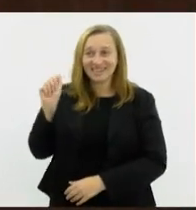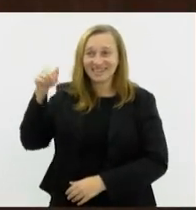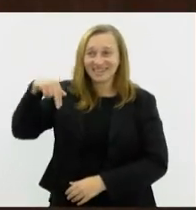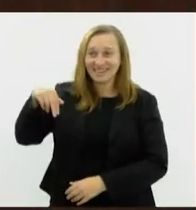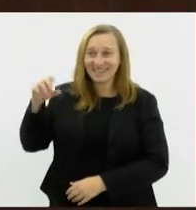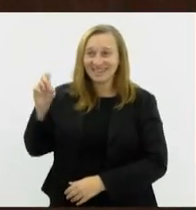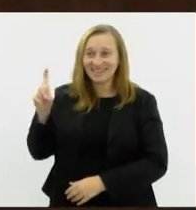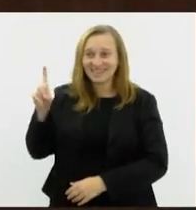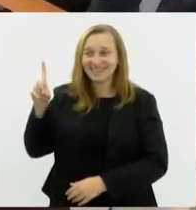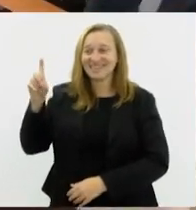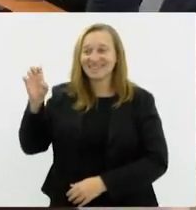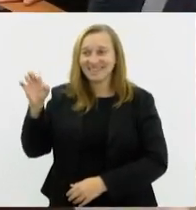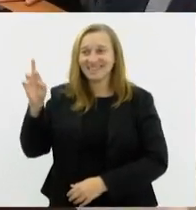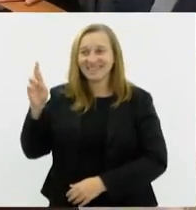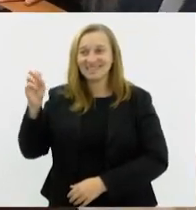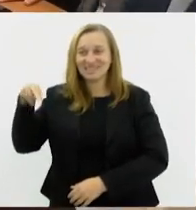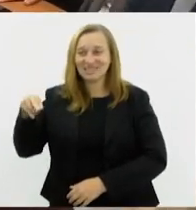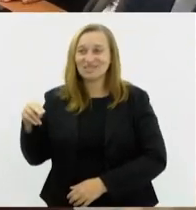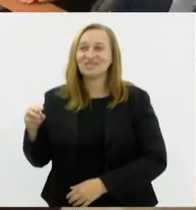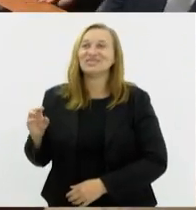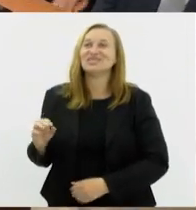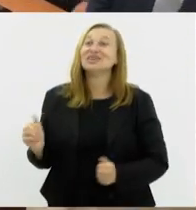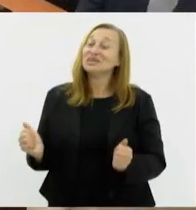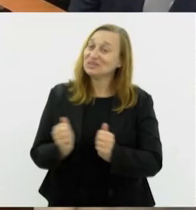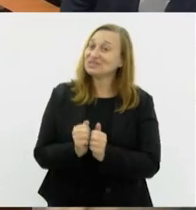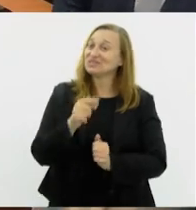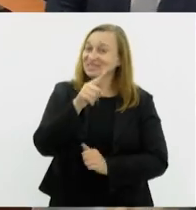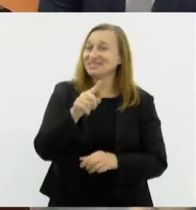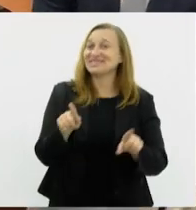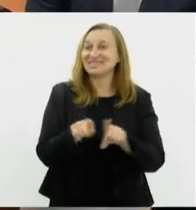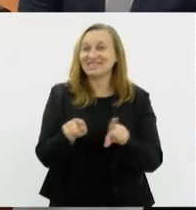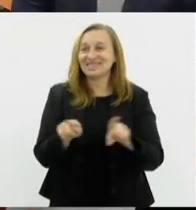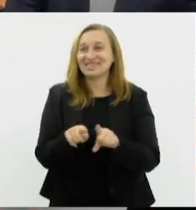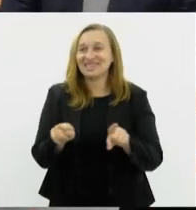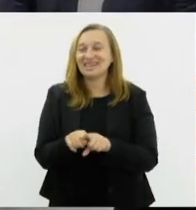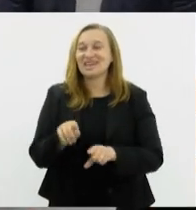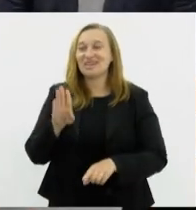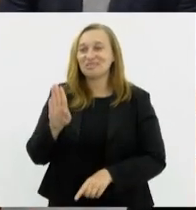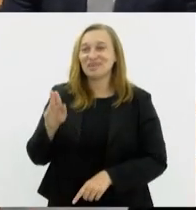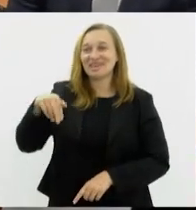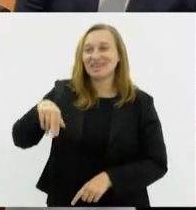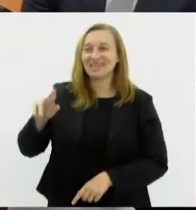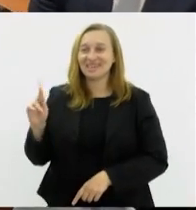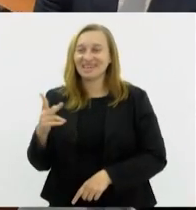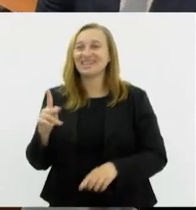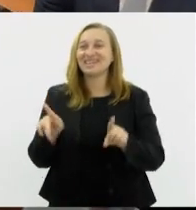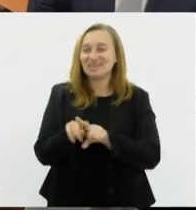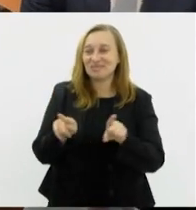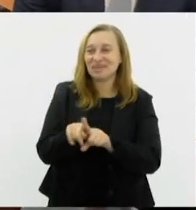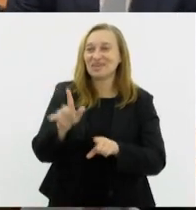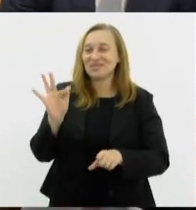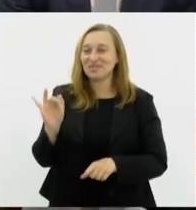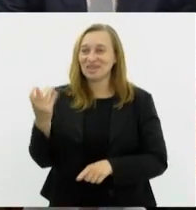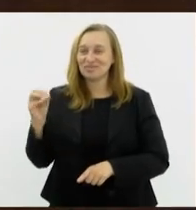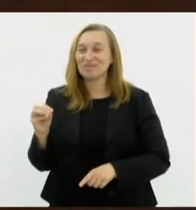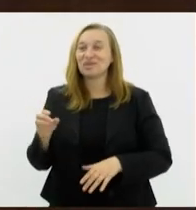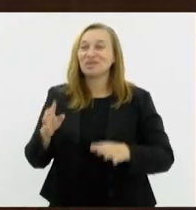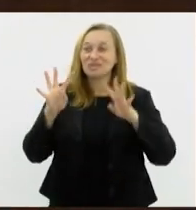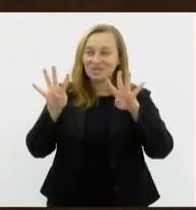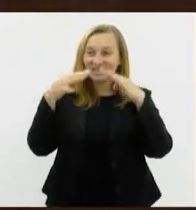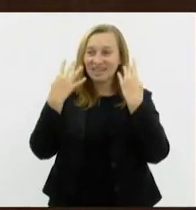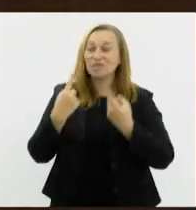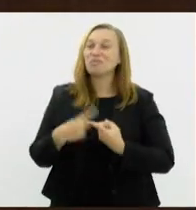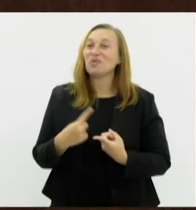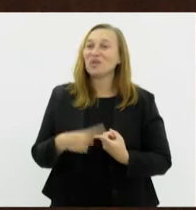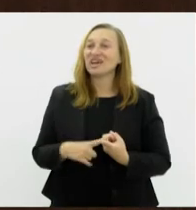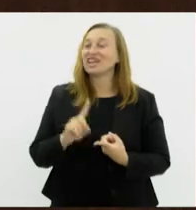Moraes. Não, junto contigo também, e com o BNH e o Filipinho. Então, estou chamando a atenção, porque